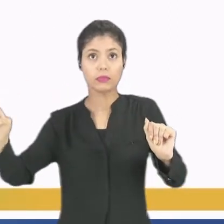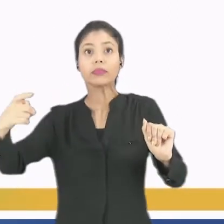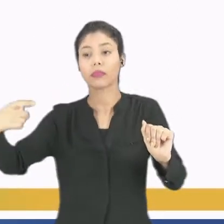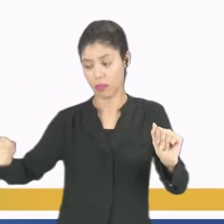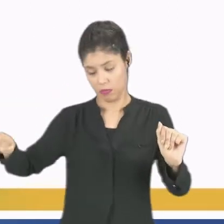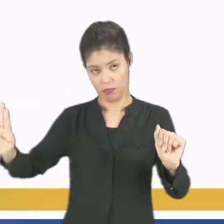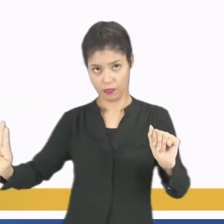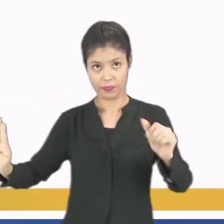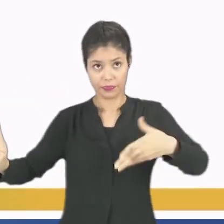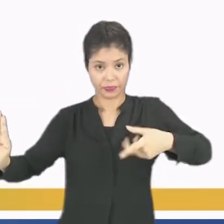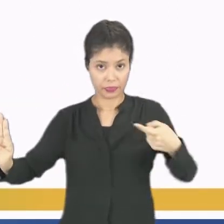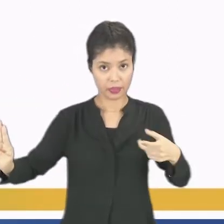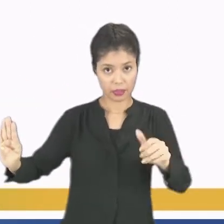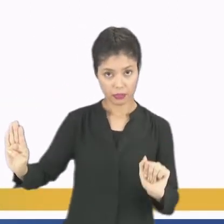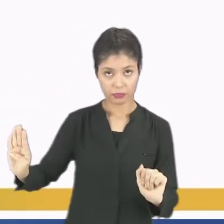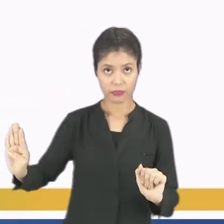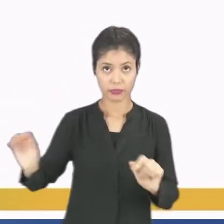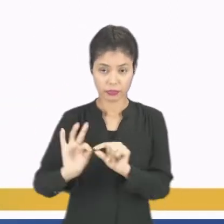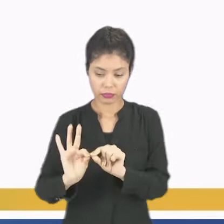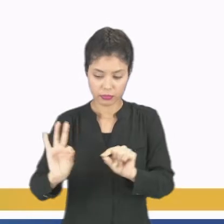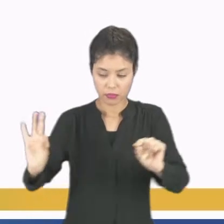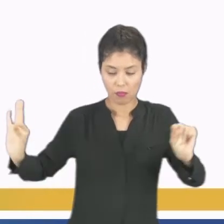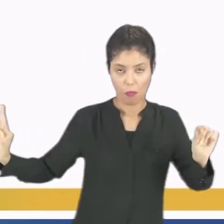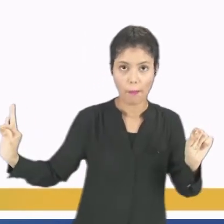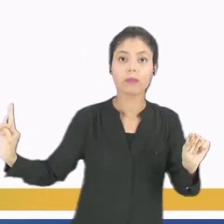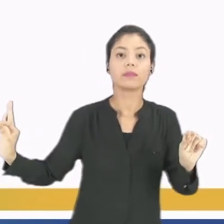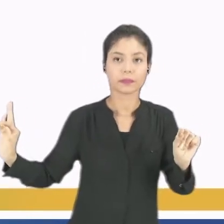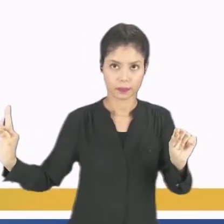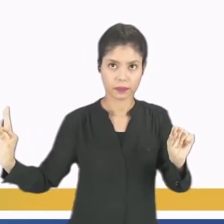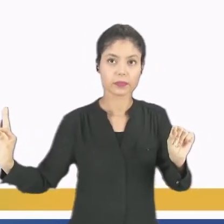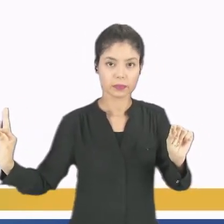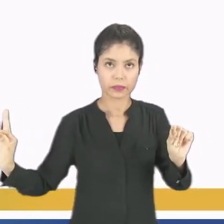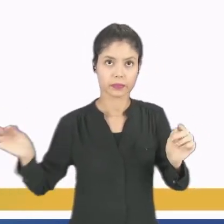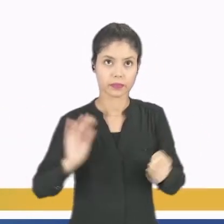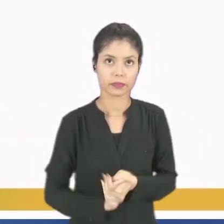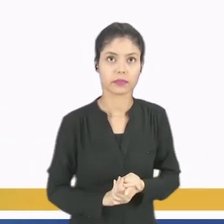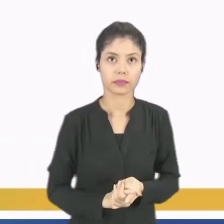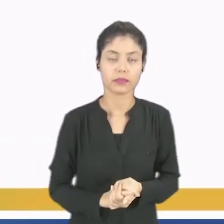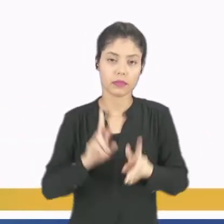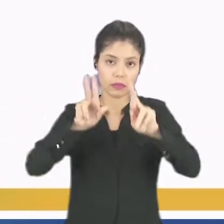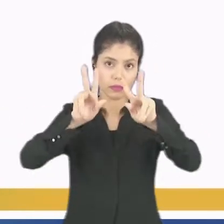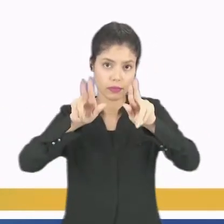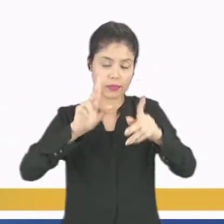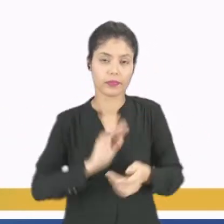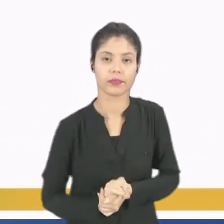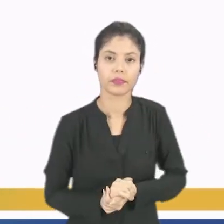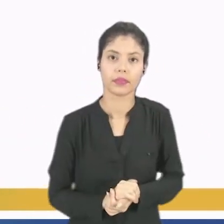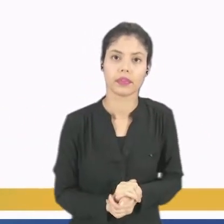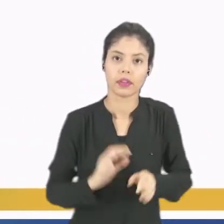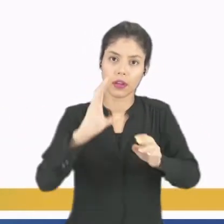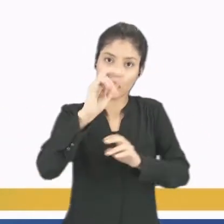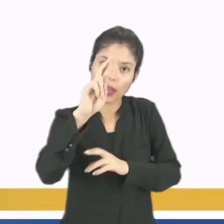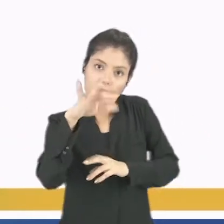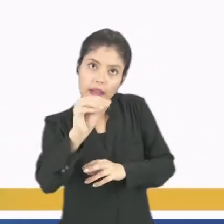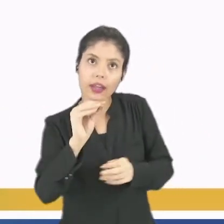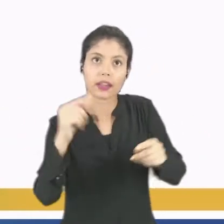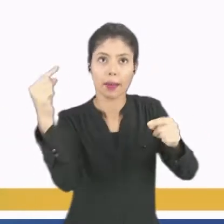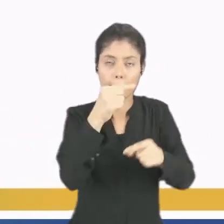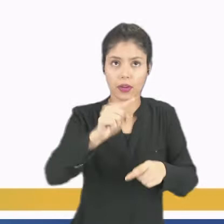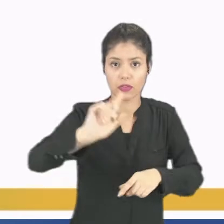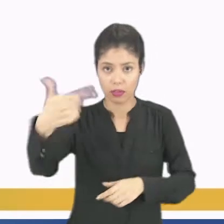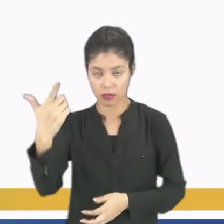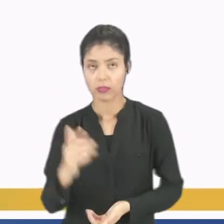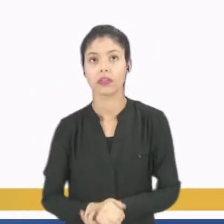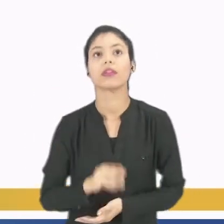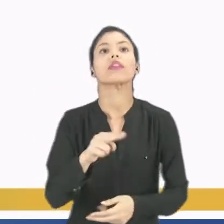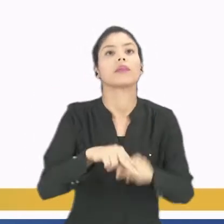xb e xa. Essa distância de xb até xa é a diferença dessa coordenada menos essa. Por isso que eu